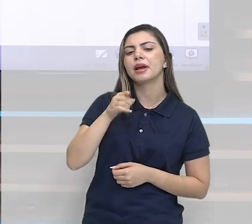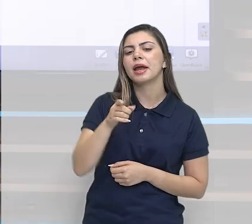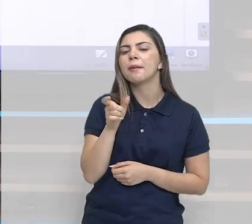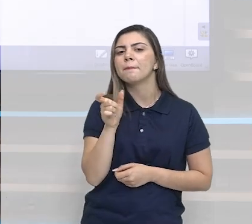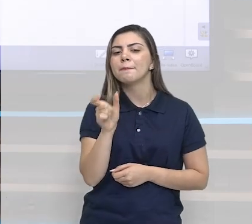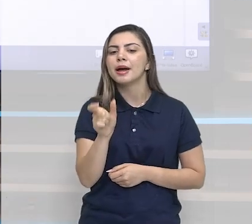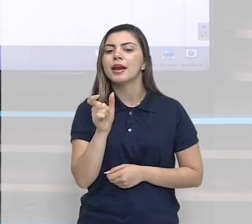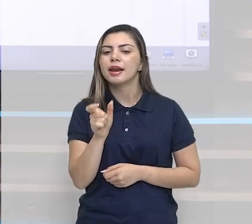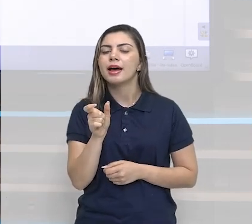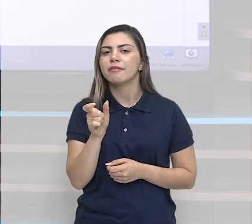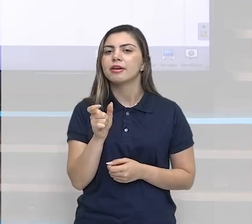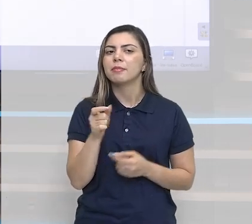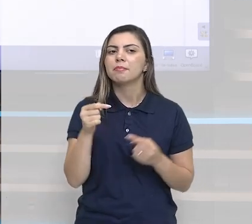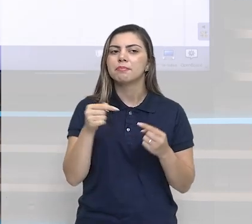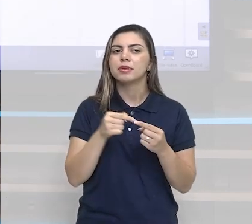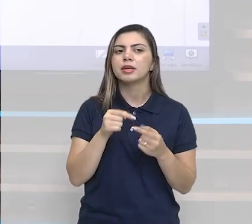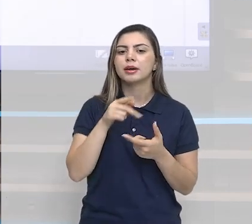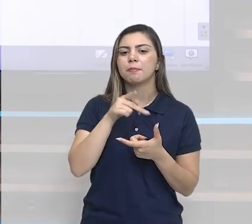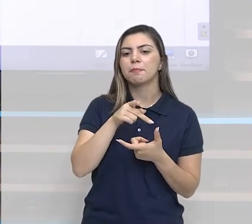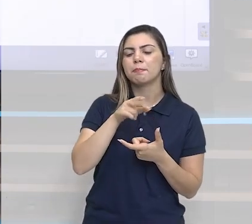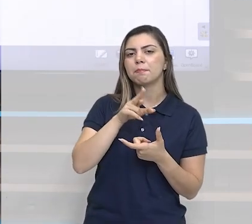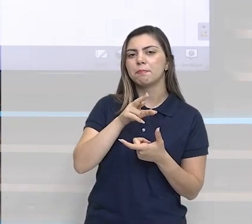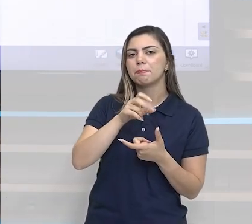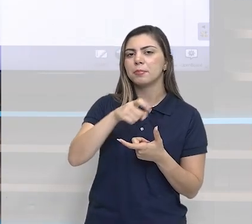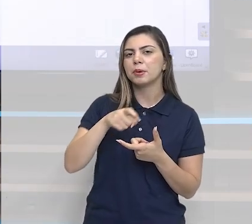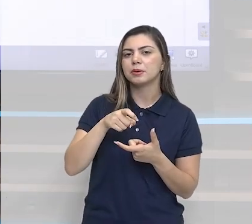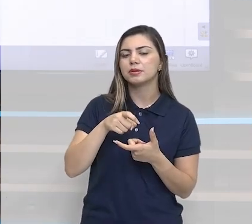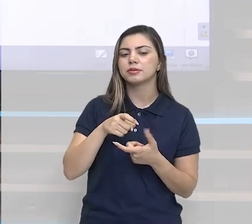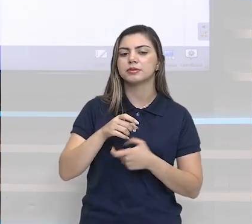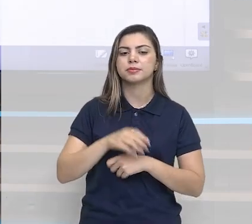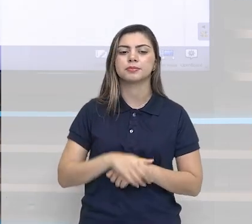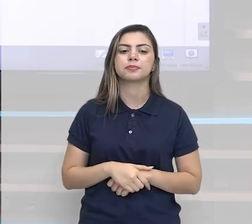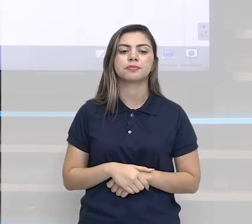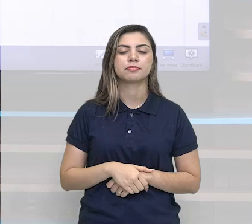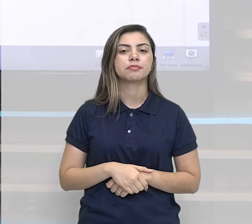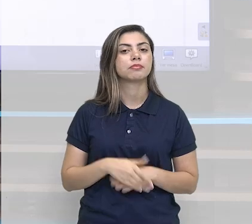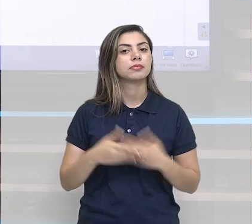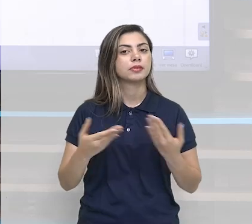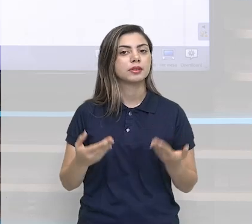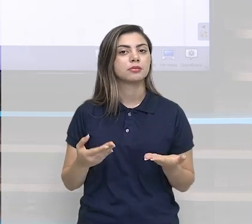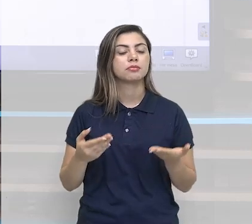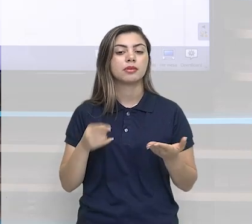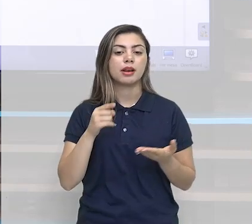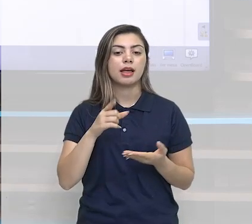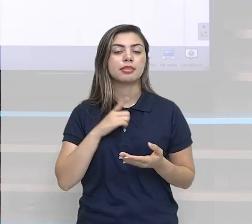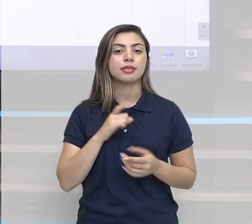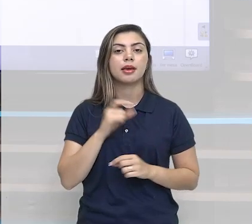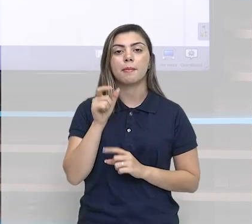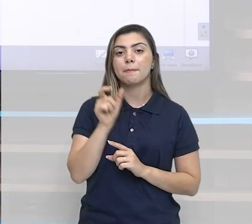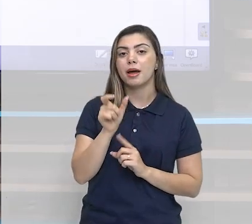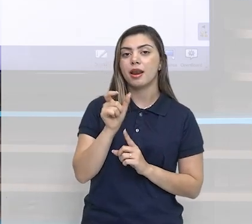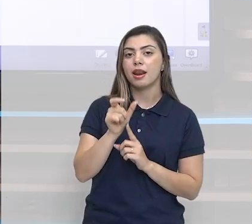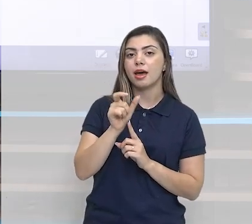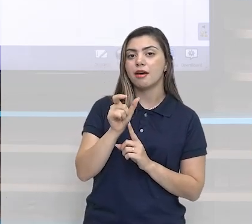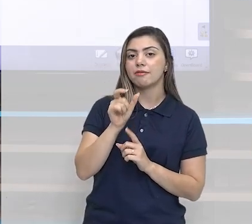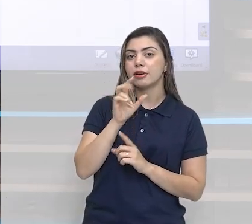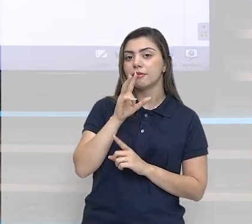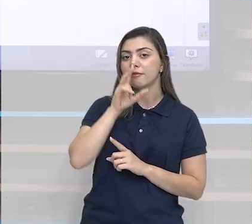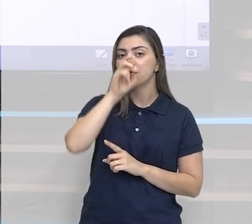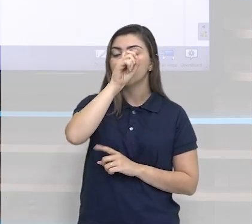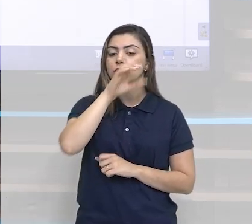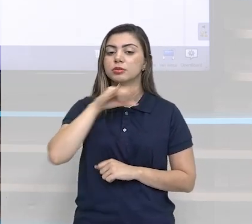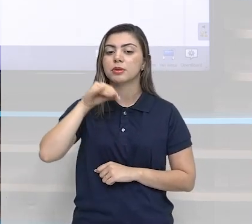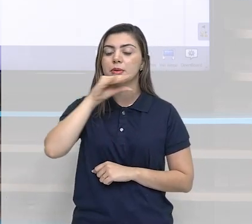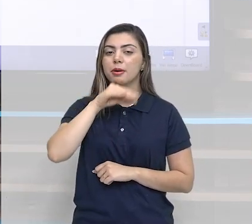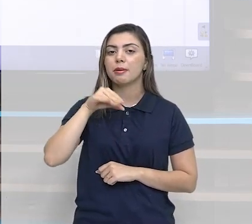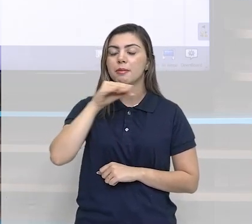palavra realmente é proparoxítona. Ou seja, que ela tem como sílaba tônica a